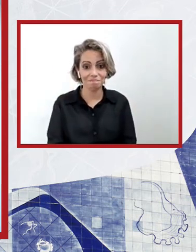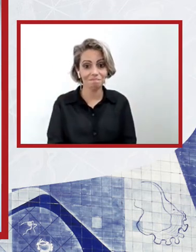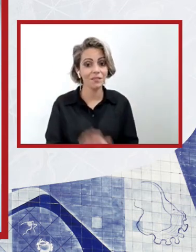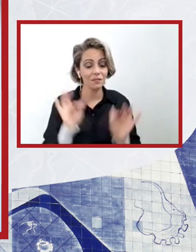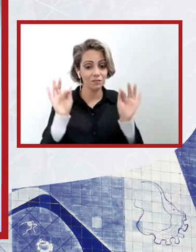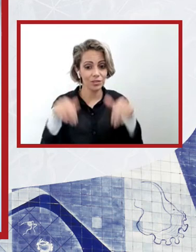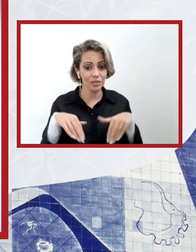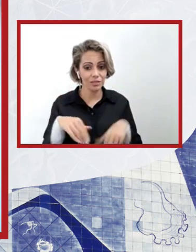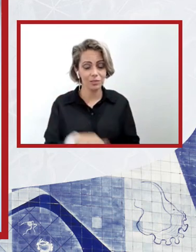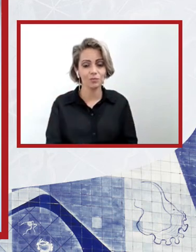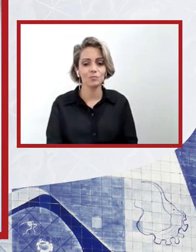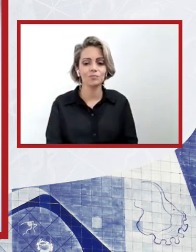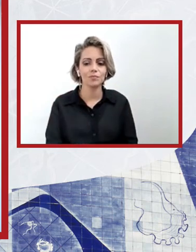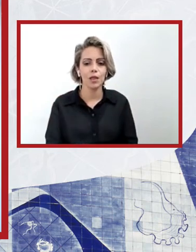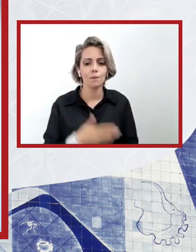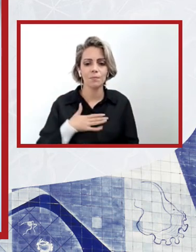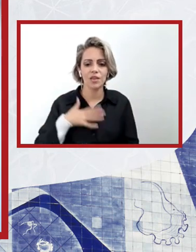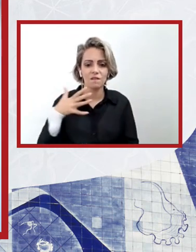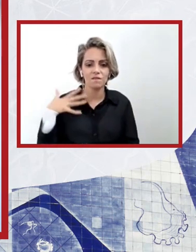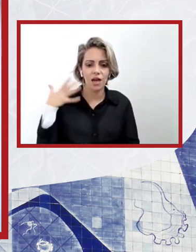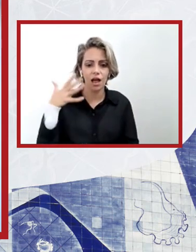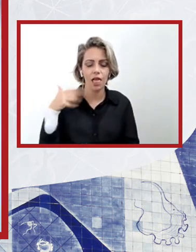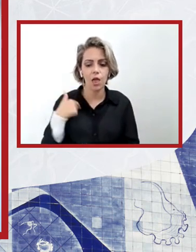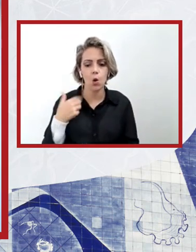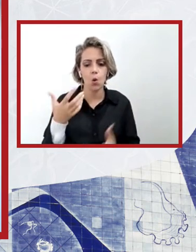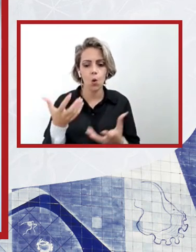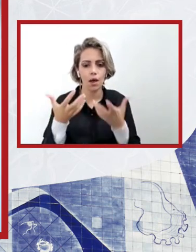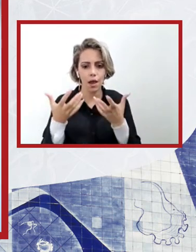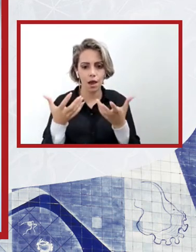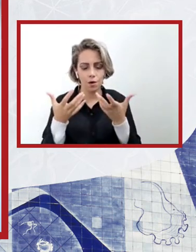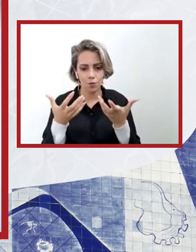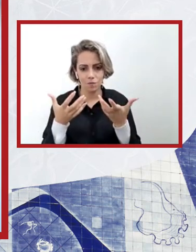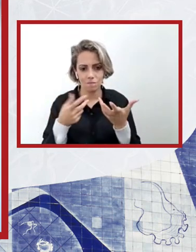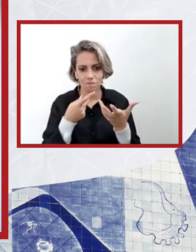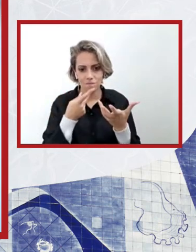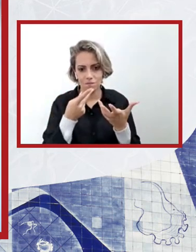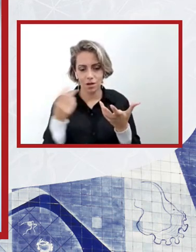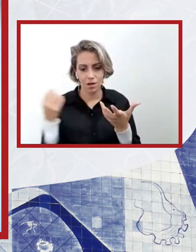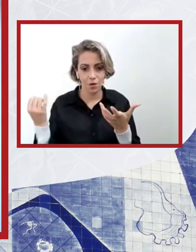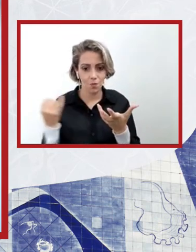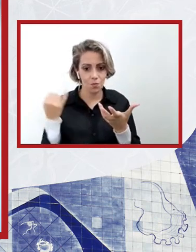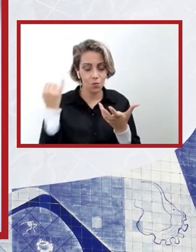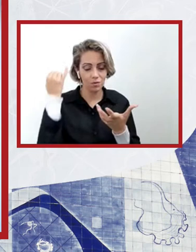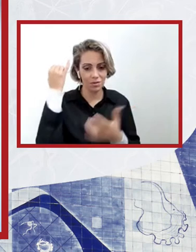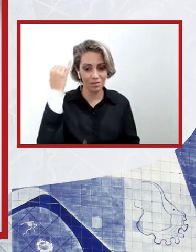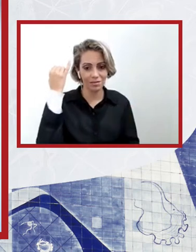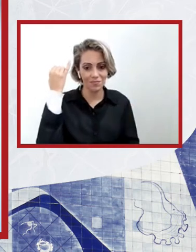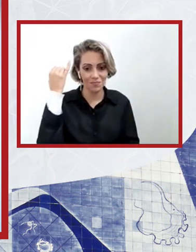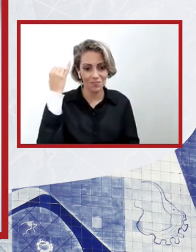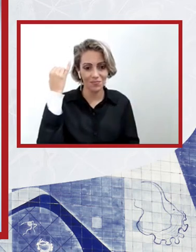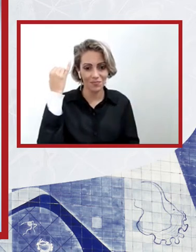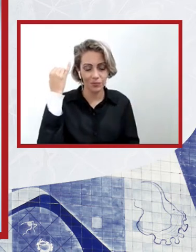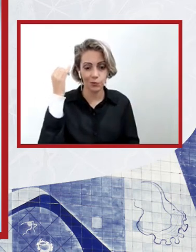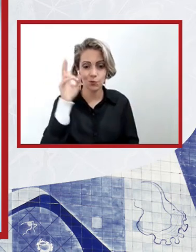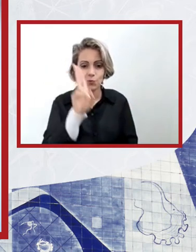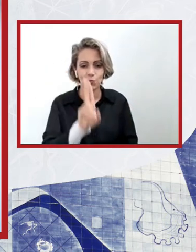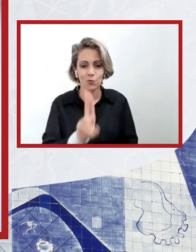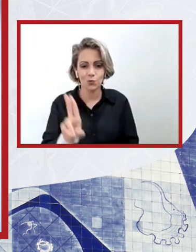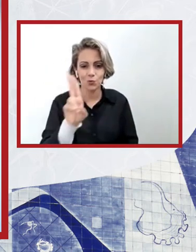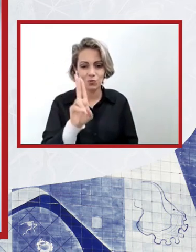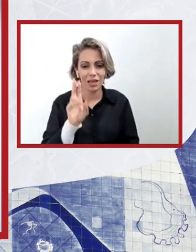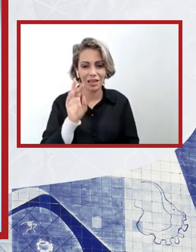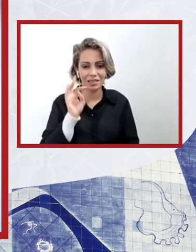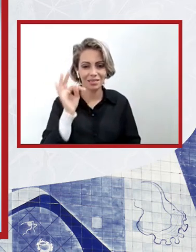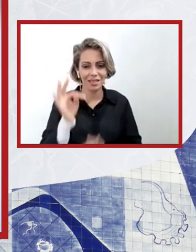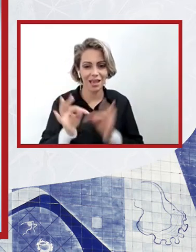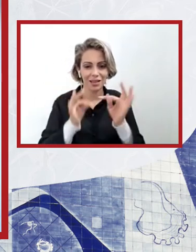Finalizando a minha fala, eu quero ressaltar a importância dos usos das